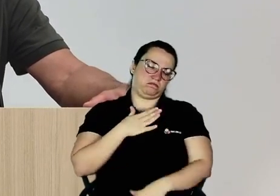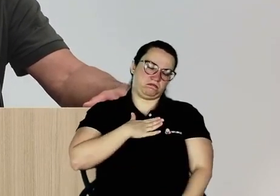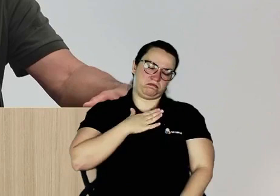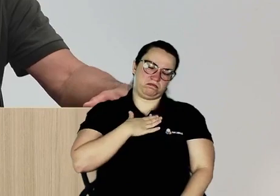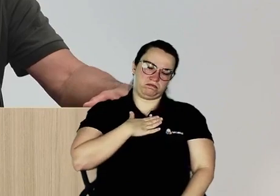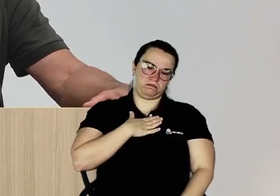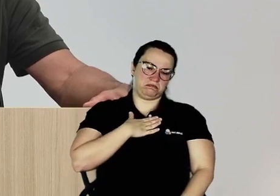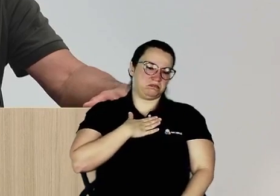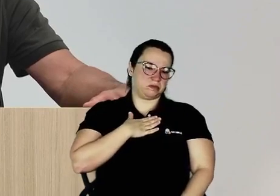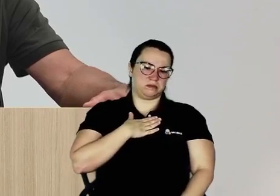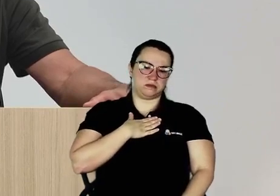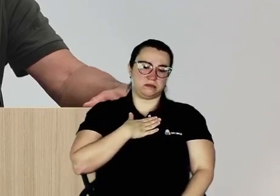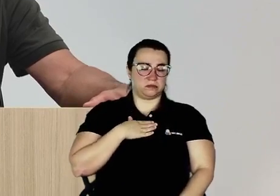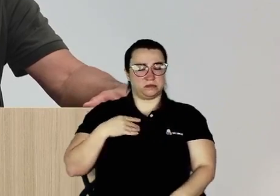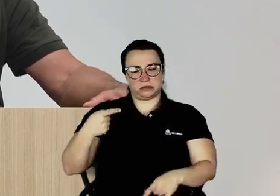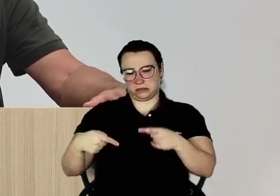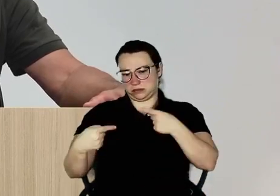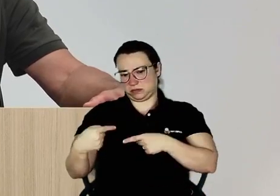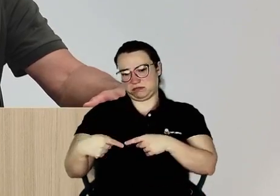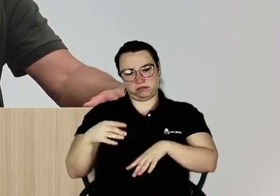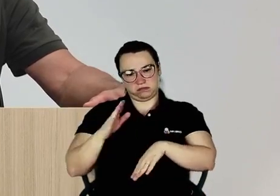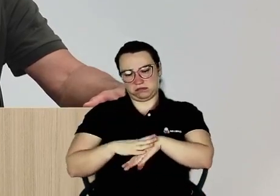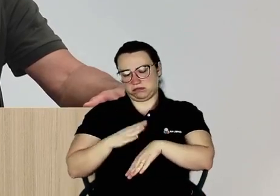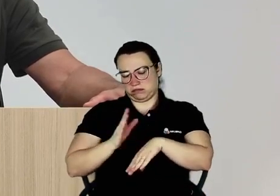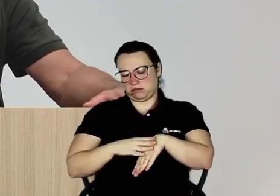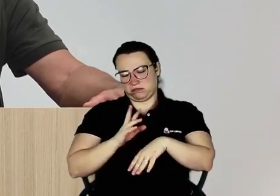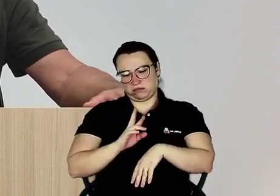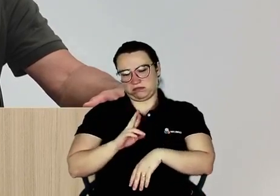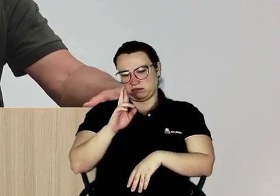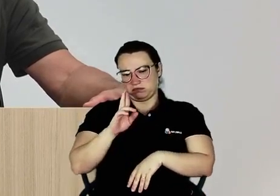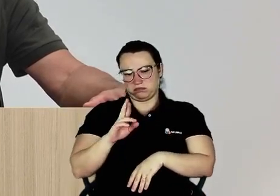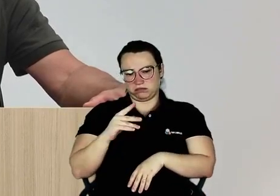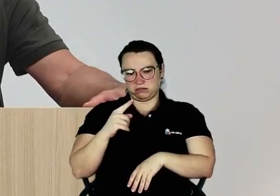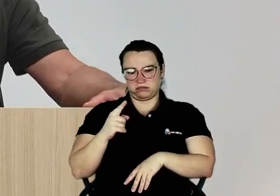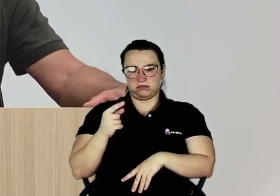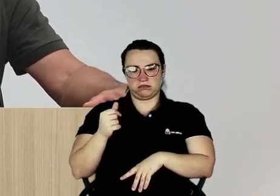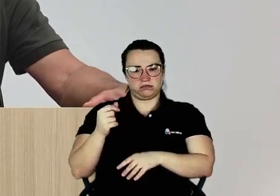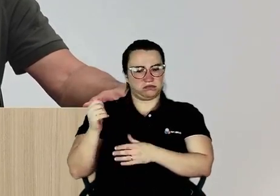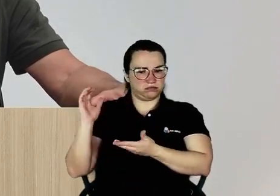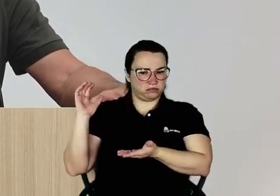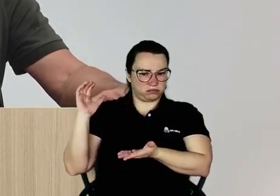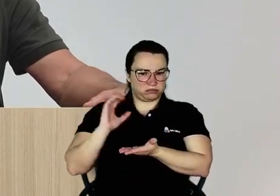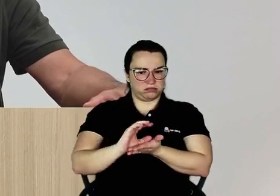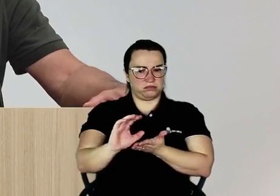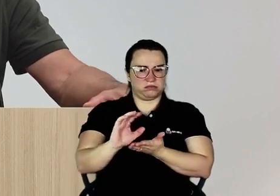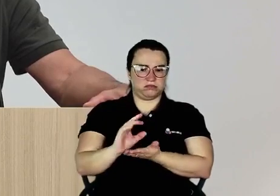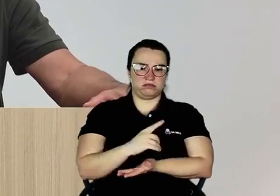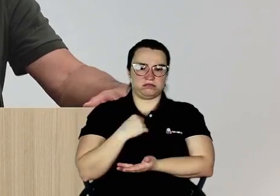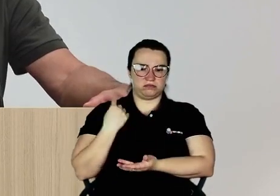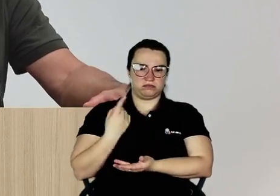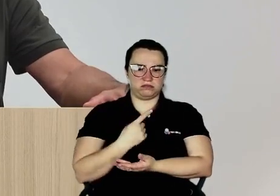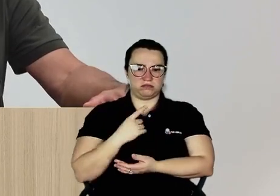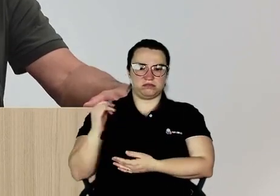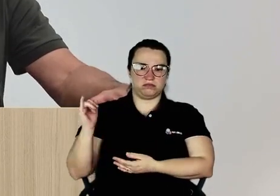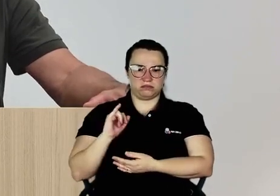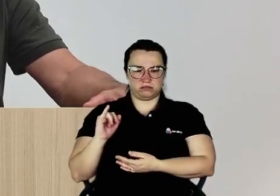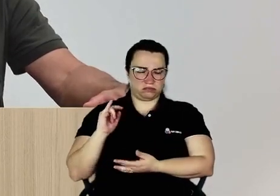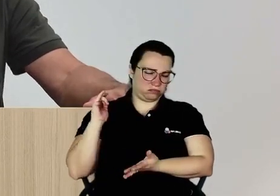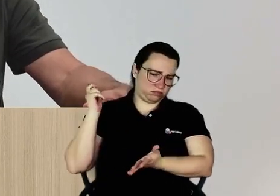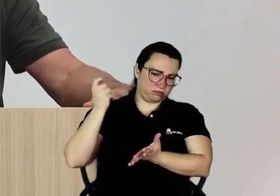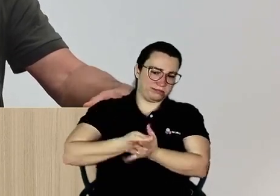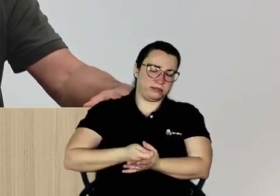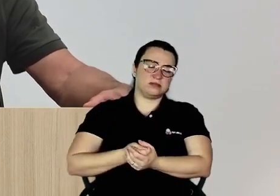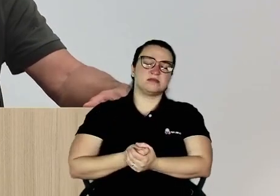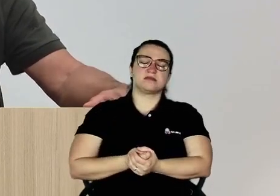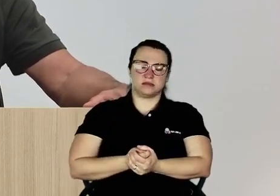fazem mais do que obrigação é de mandar os recursos que são dos nossos impostos que nós pagamos, que vão aos